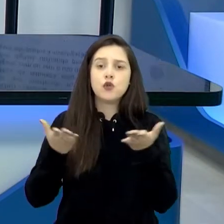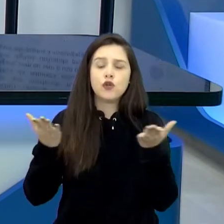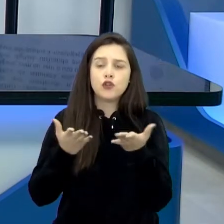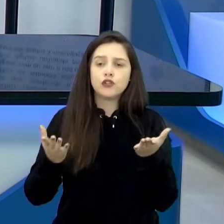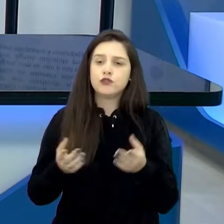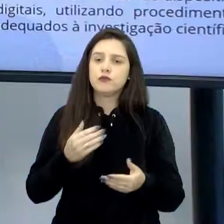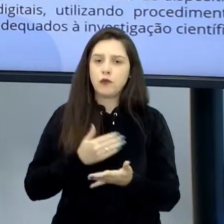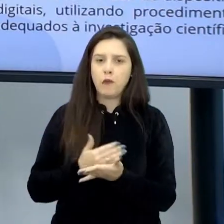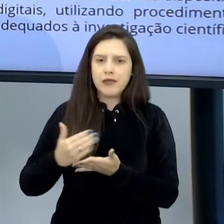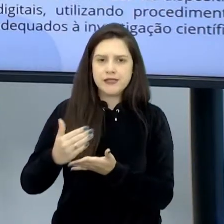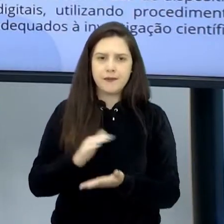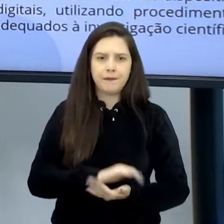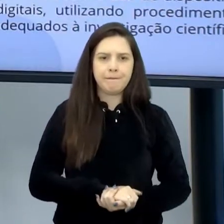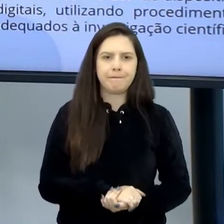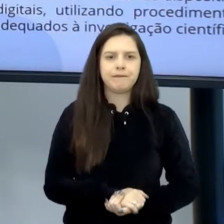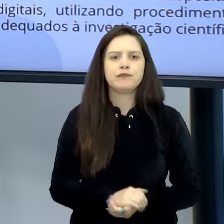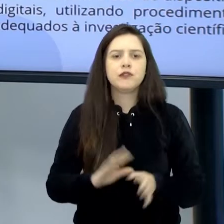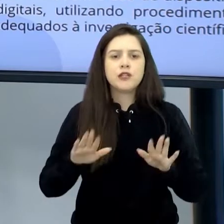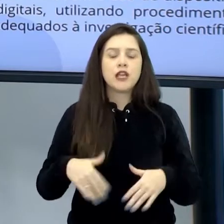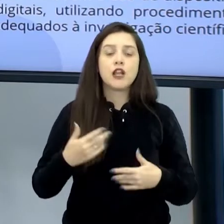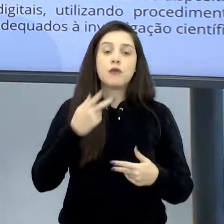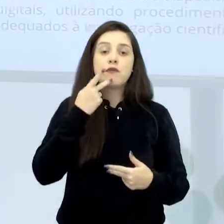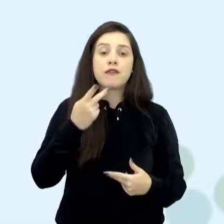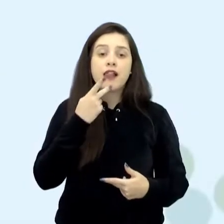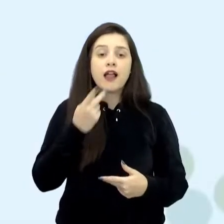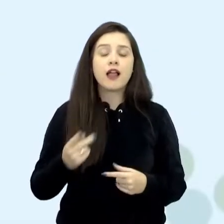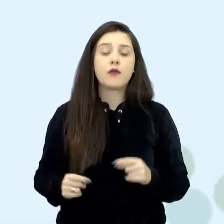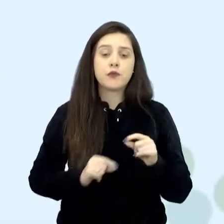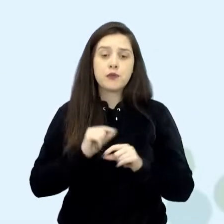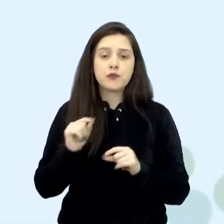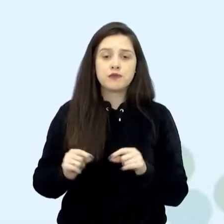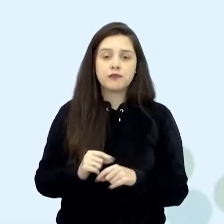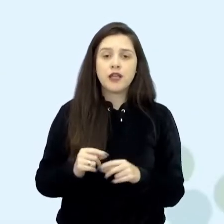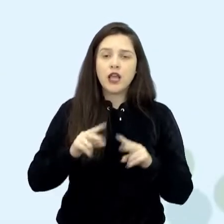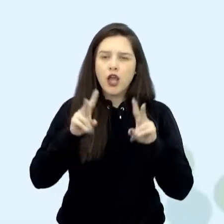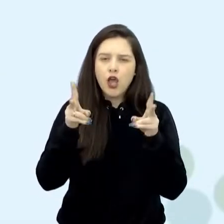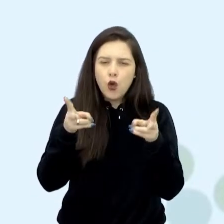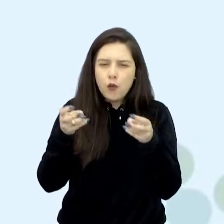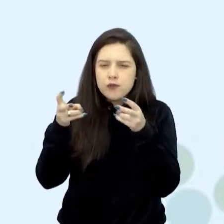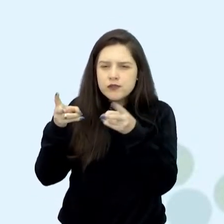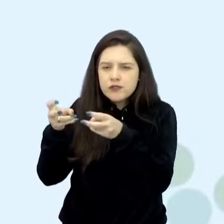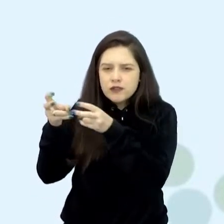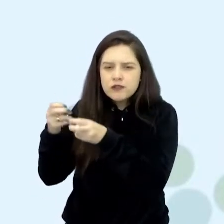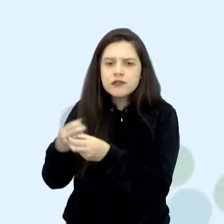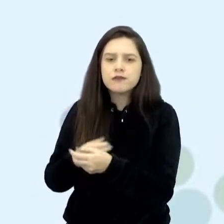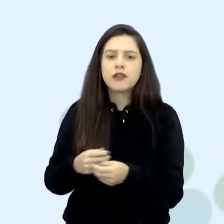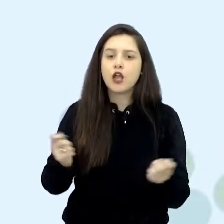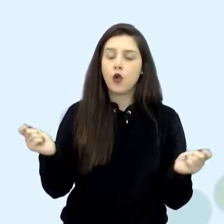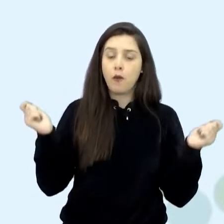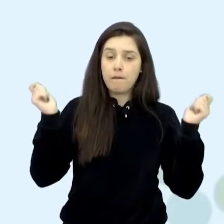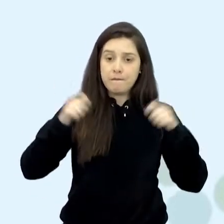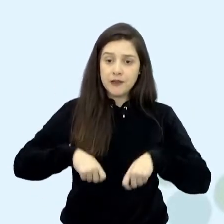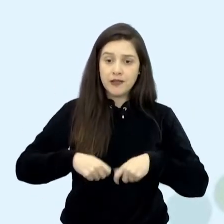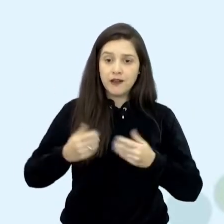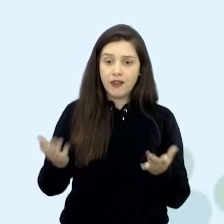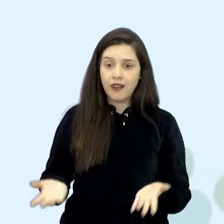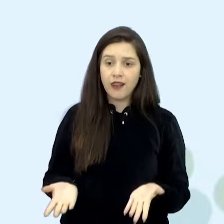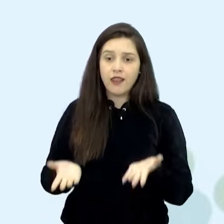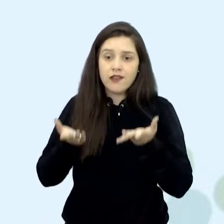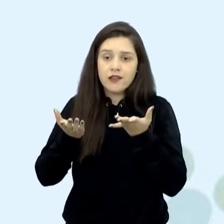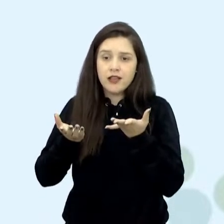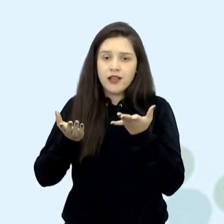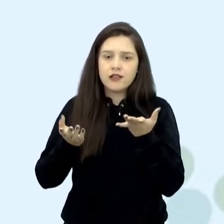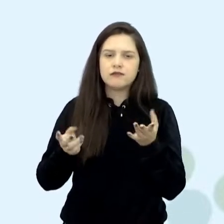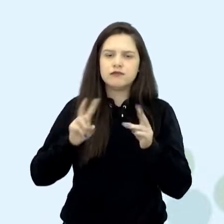aula. Bom, então nós vamos aqui, né? Observar a competência, levantar e testar hipóteses